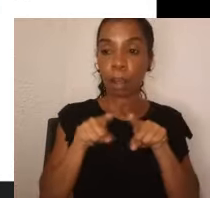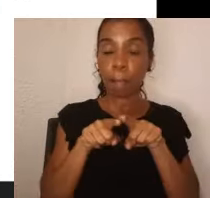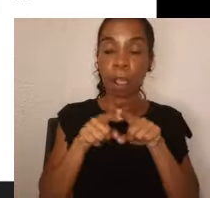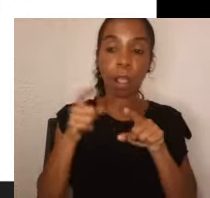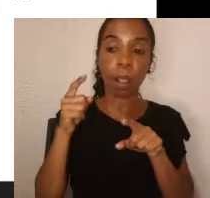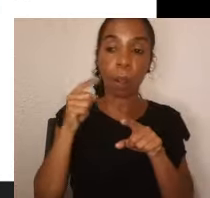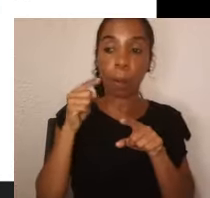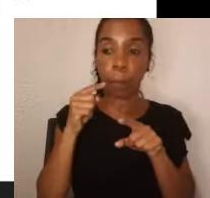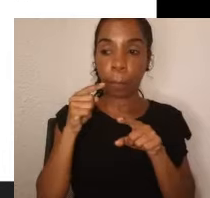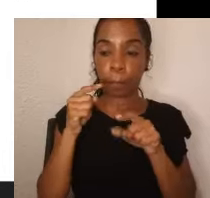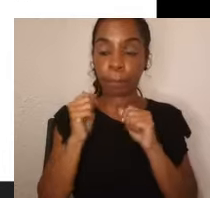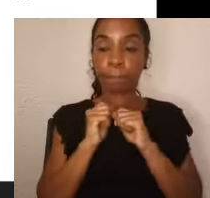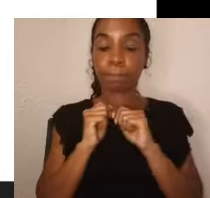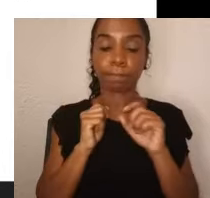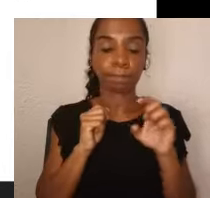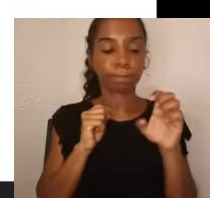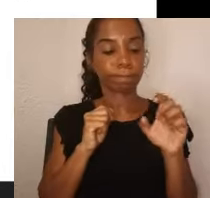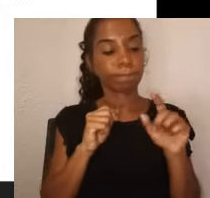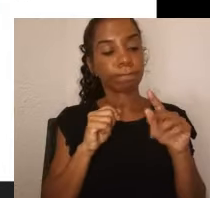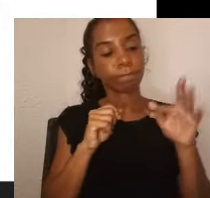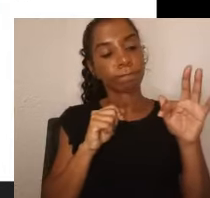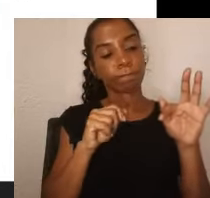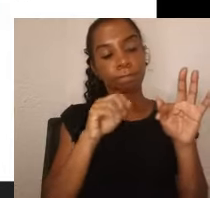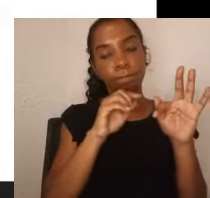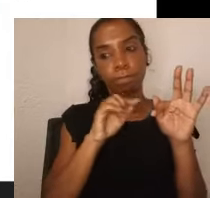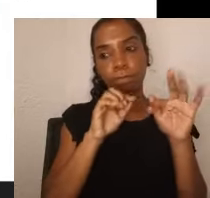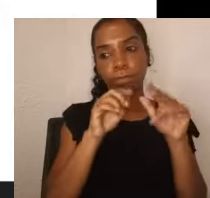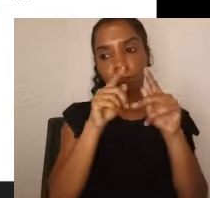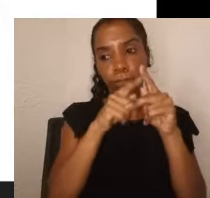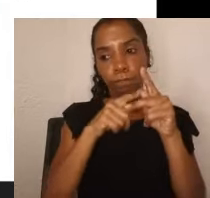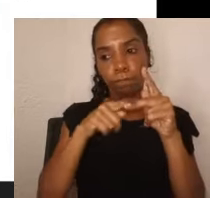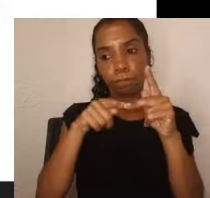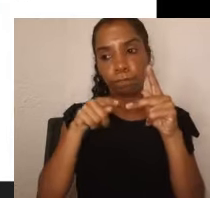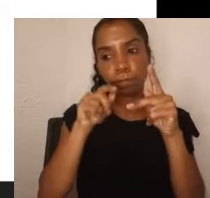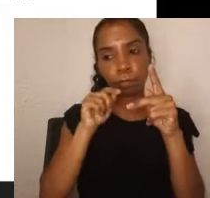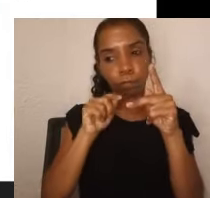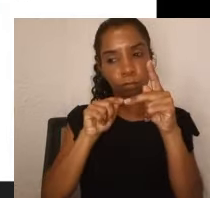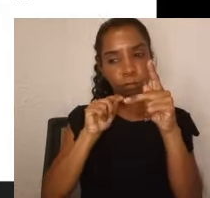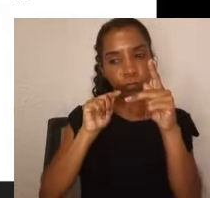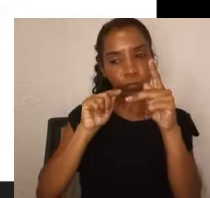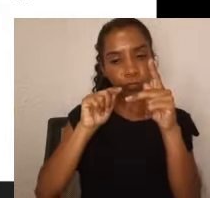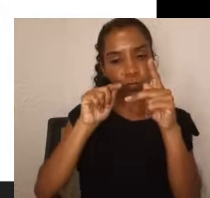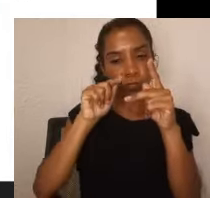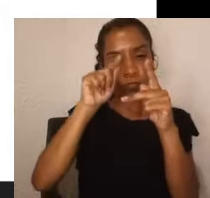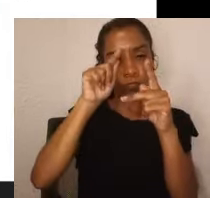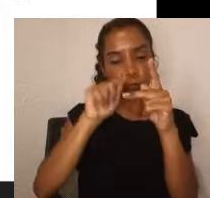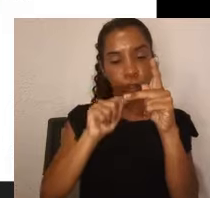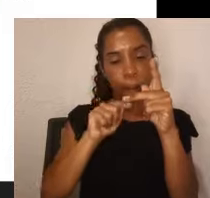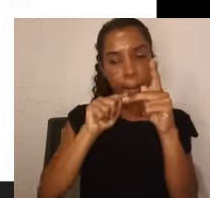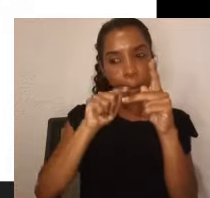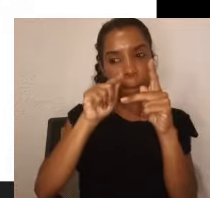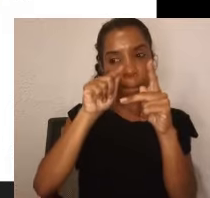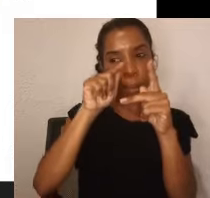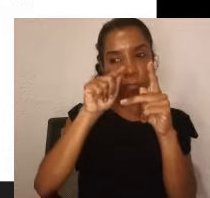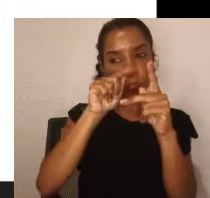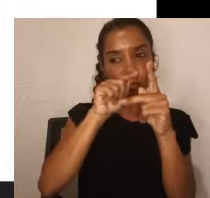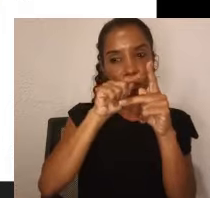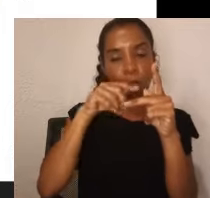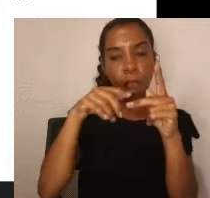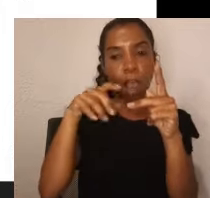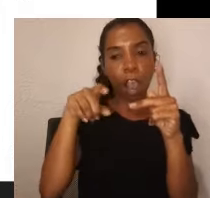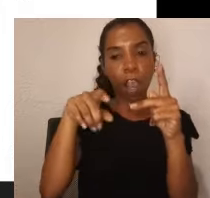né? Repara aqui que a gente sobe a linha, né? Bate no gráfico, depois rebate